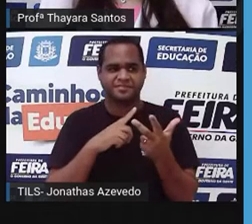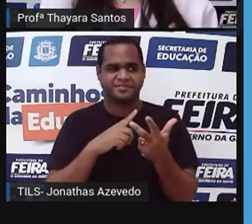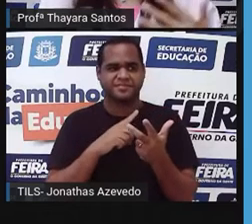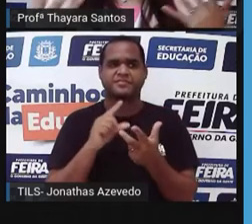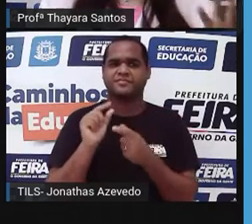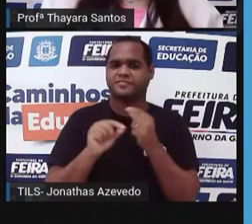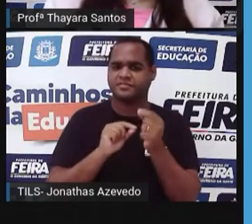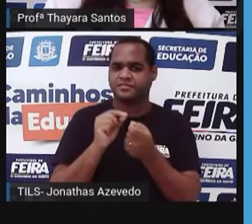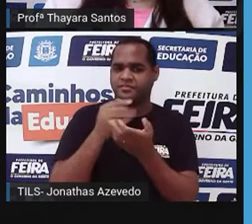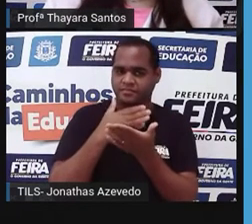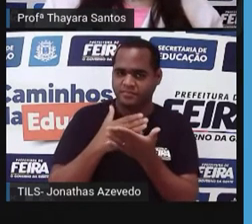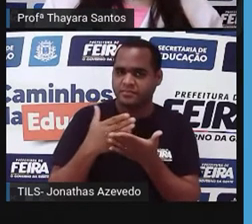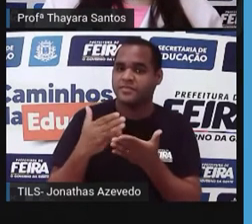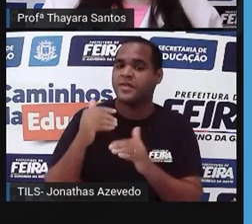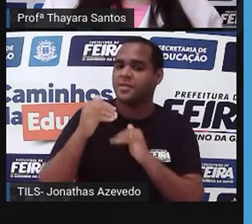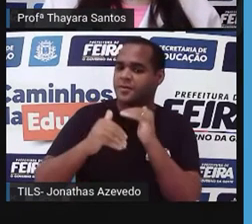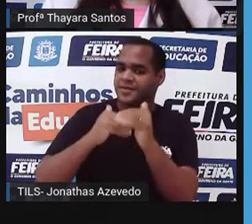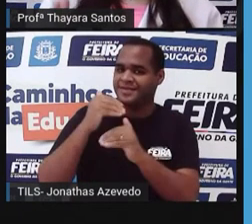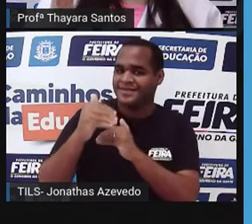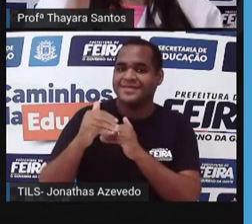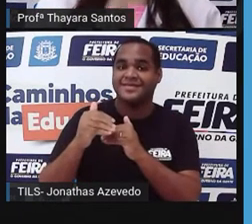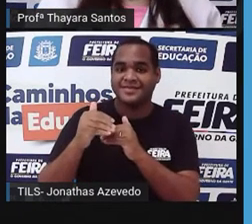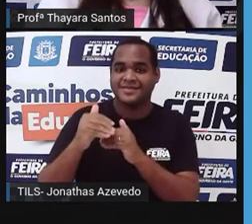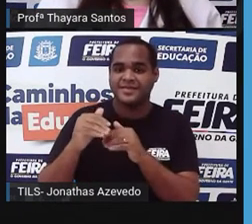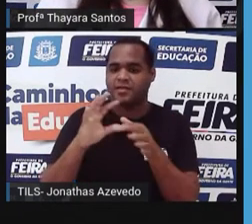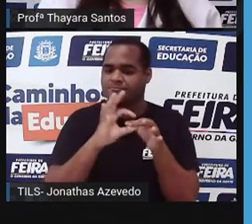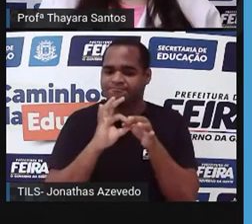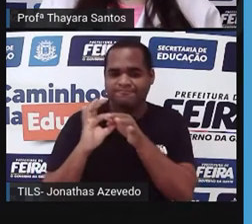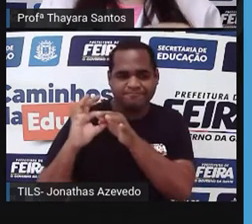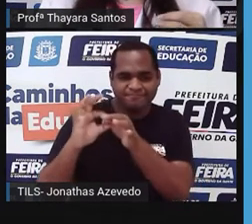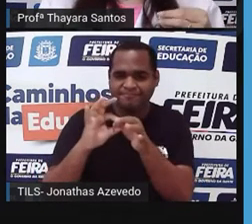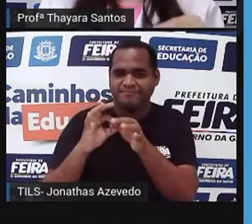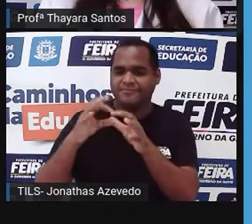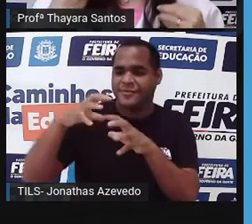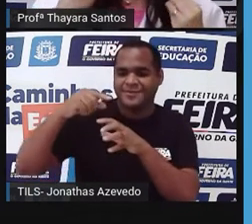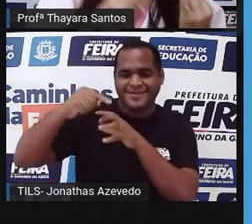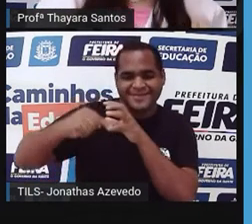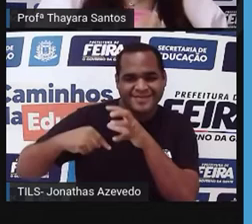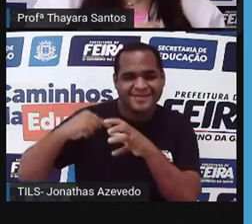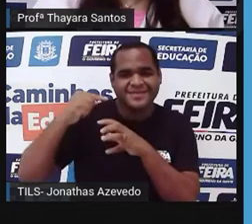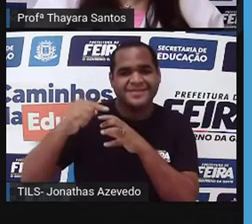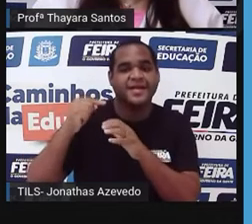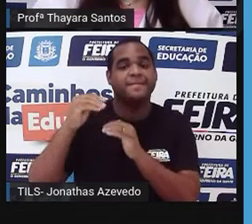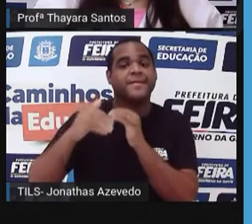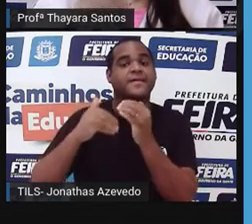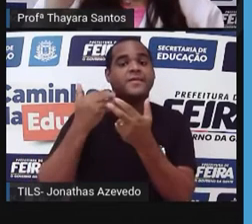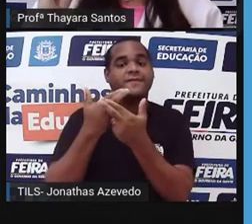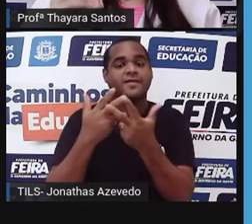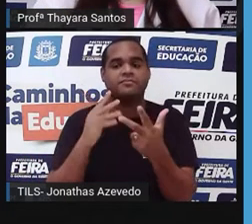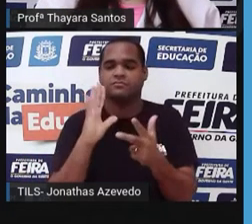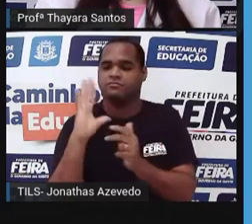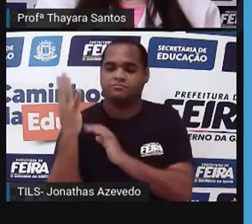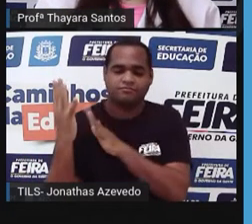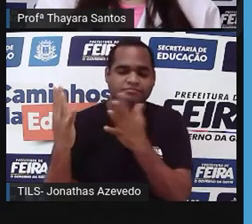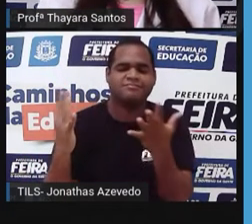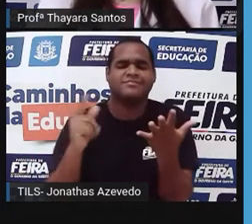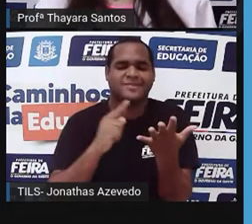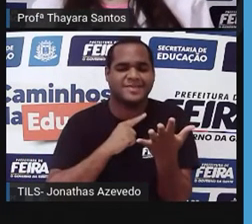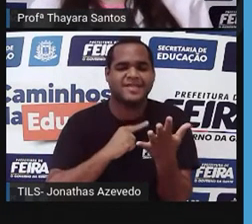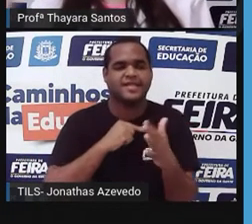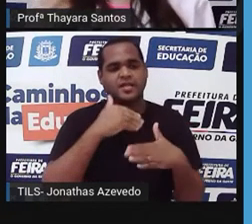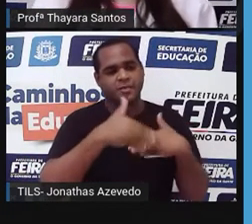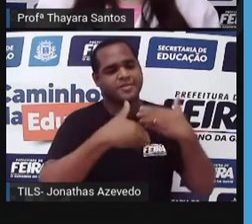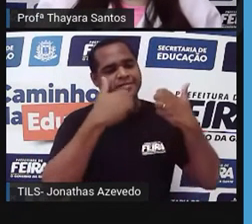partir dos processos ecossistêmicos. Então, processos ecossistêmicos acontecem na natureza e depois esses